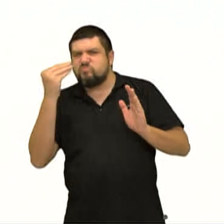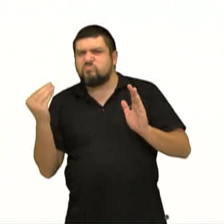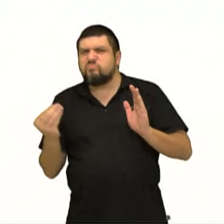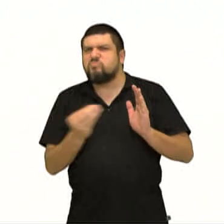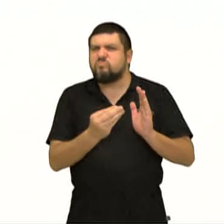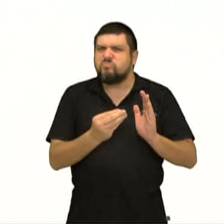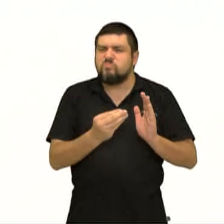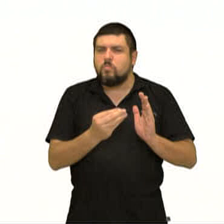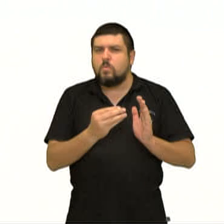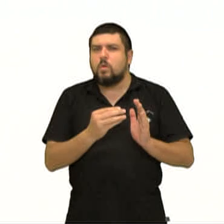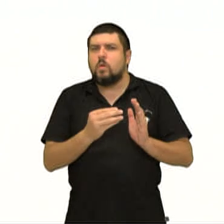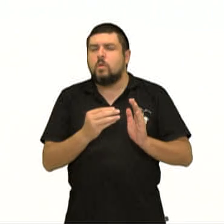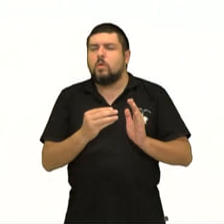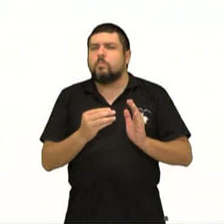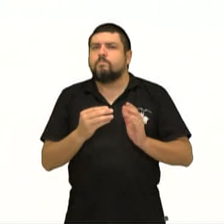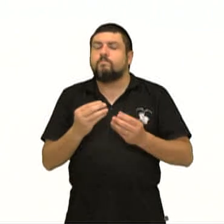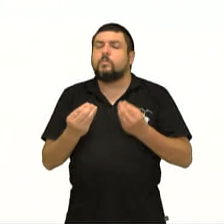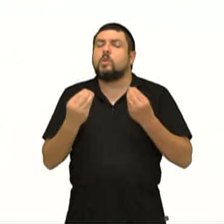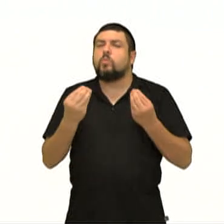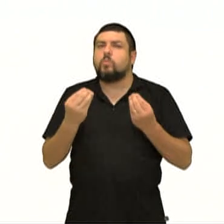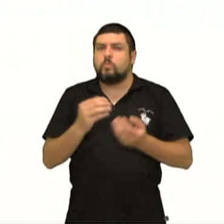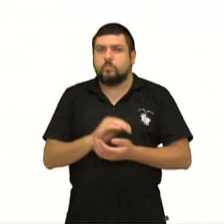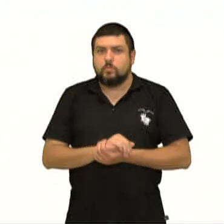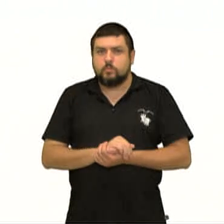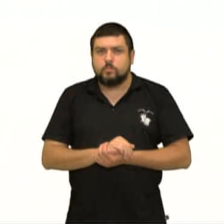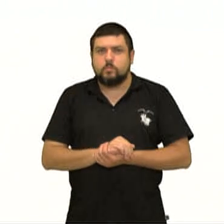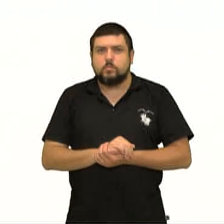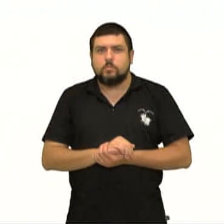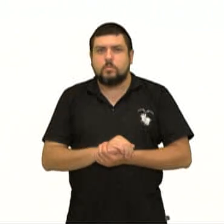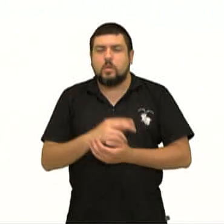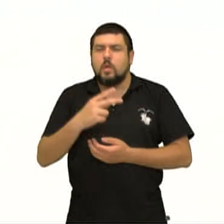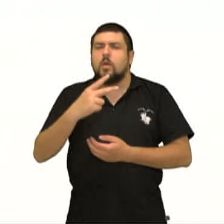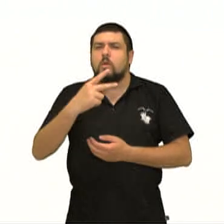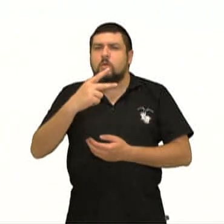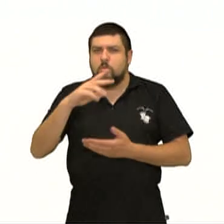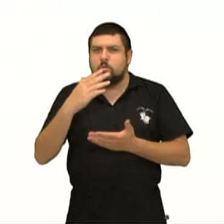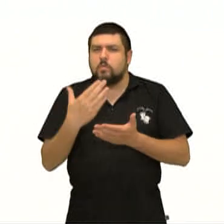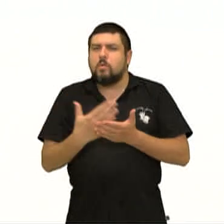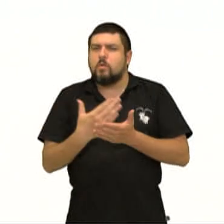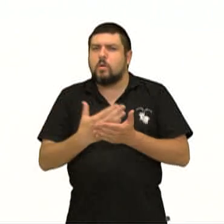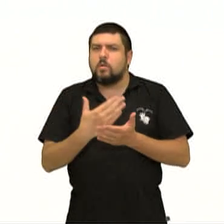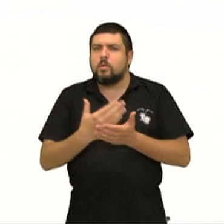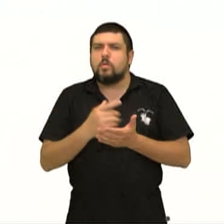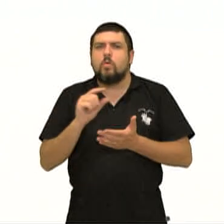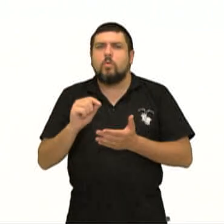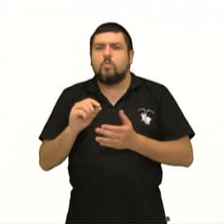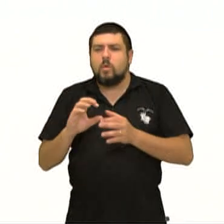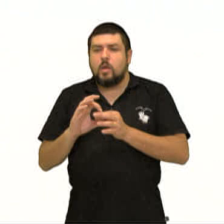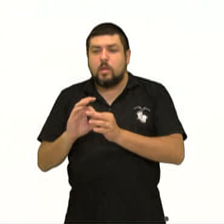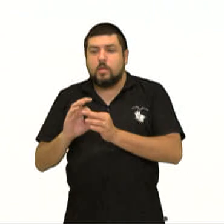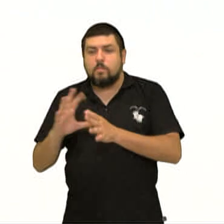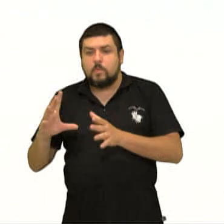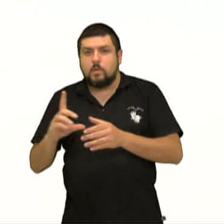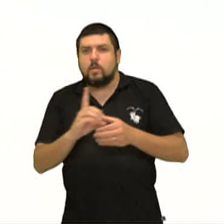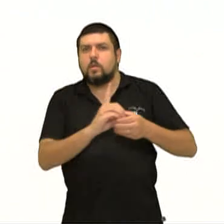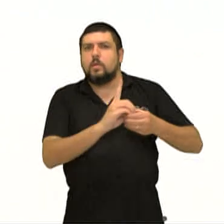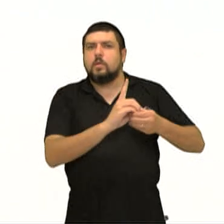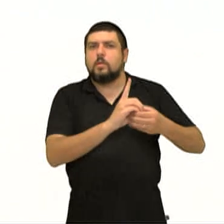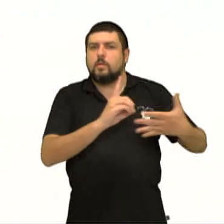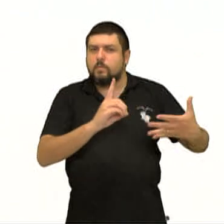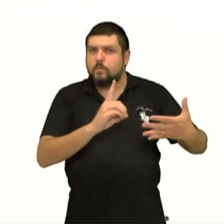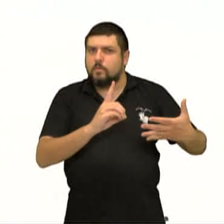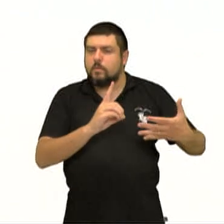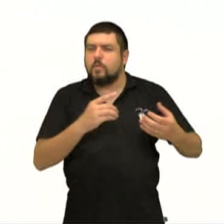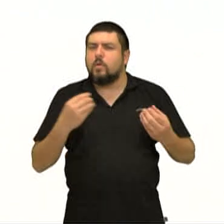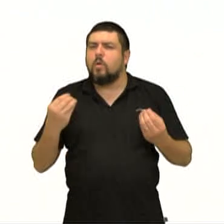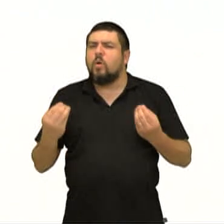o livro O Espírito das Leis. Em seu caderno, escreva sobre a relação entre liberdade e democracia. Que questão bacana